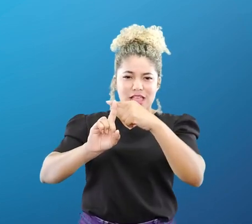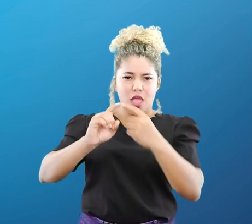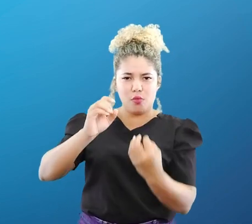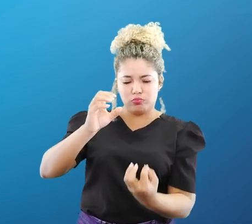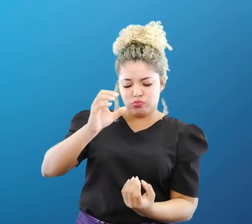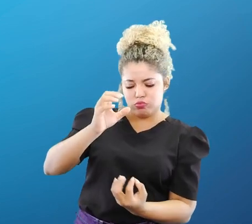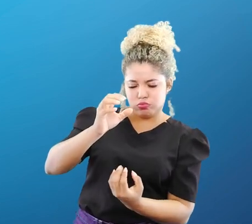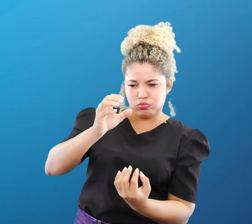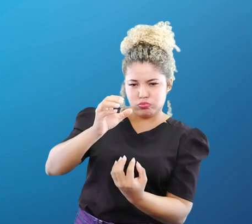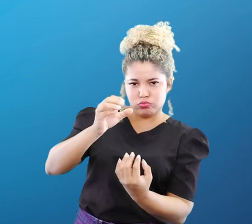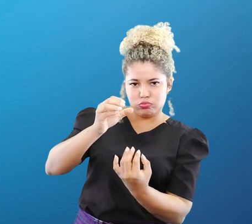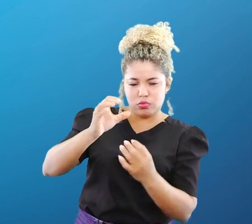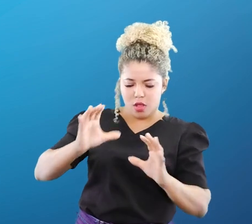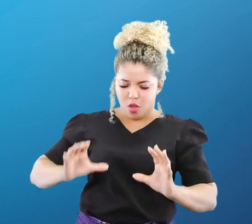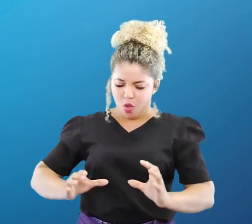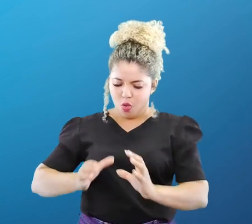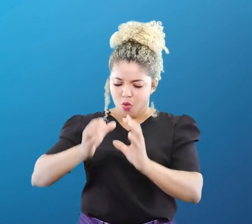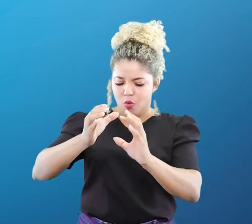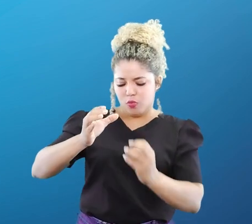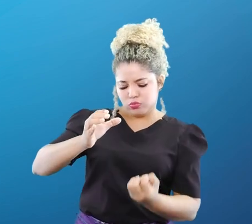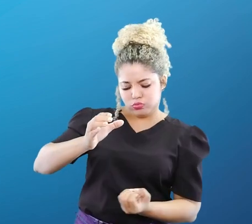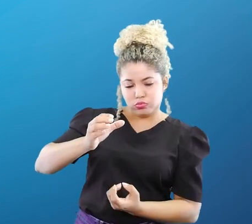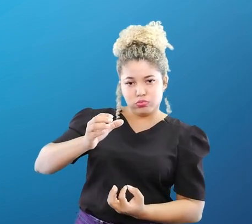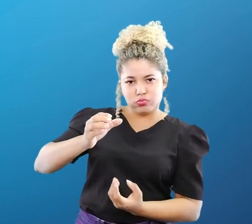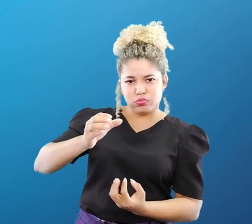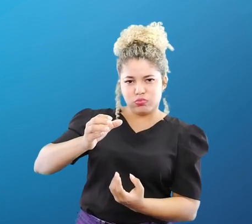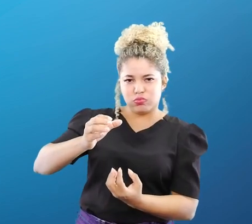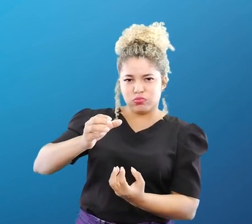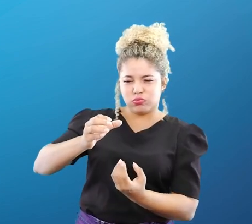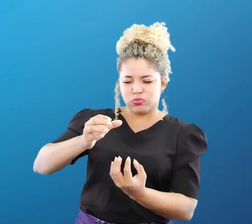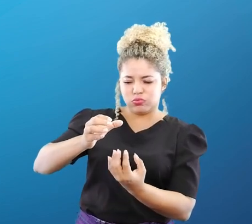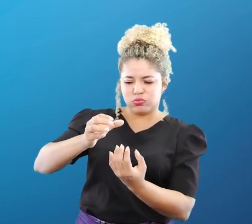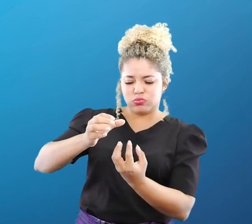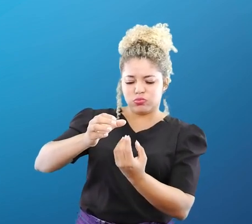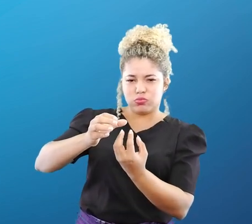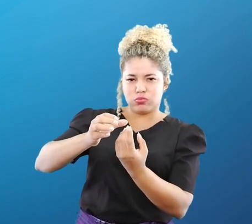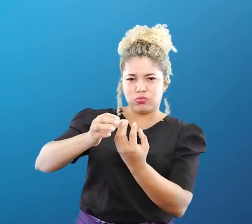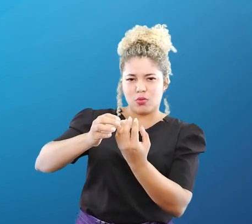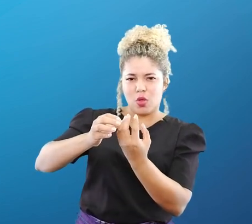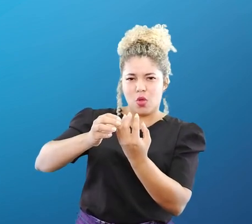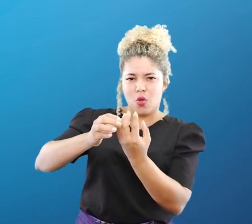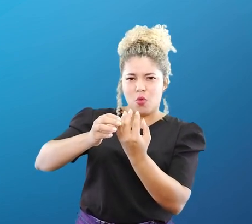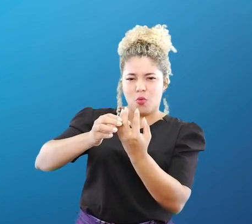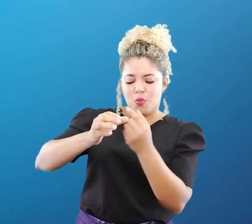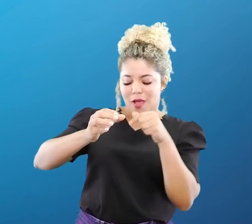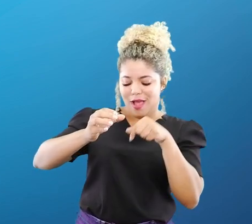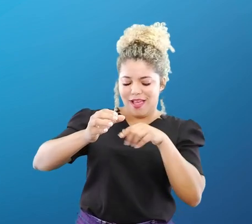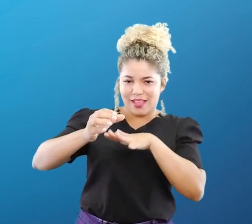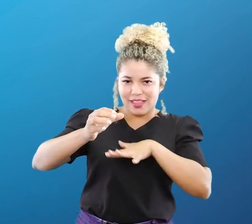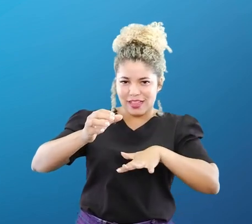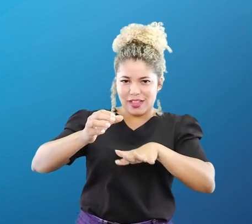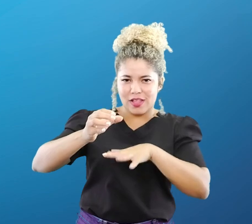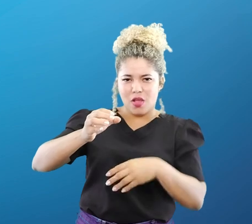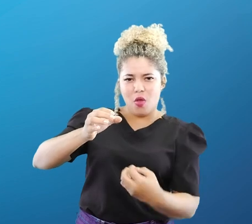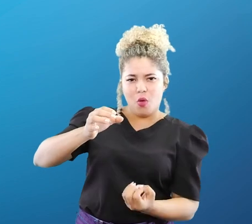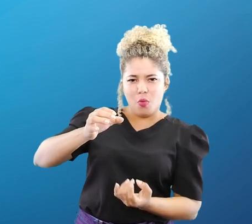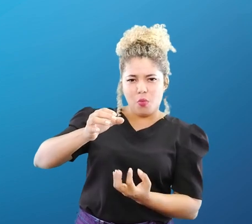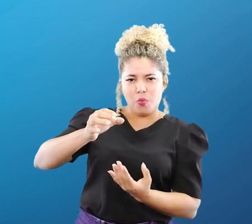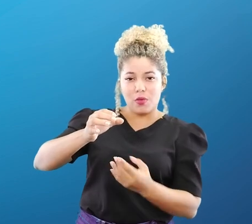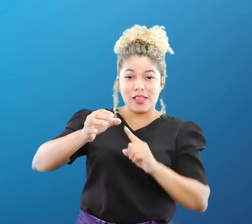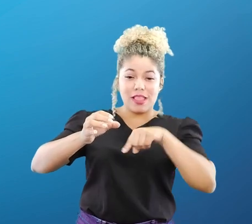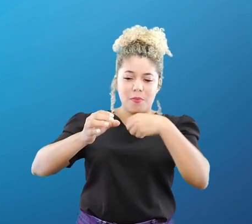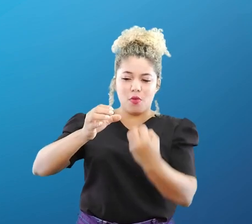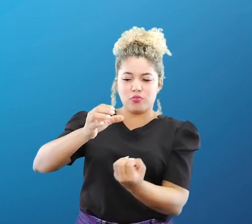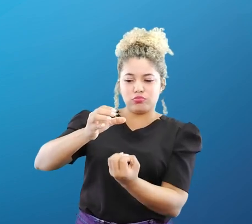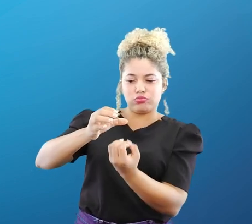passando por esse cone, ou seja, ele avança sobre o vulcão e aí nós temos o magma que está ali no interior e passa a ser chamado de lava